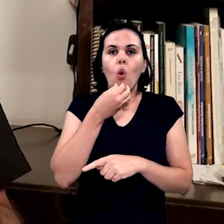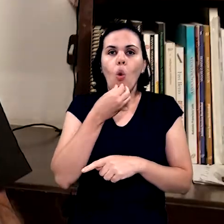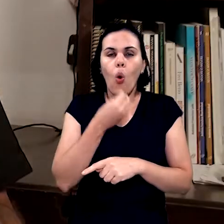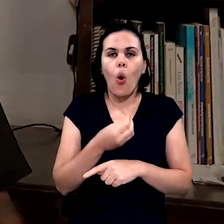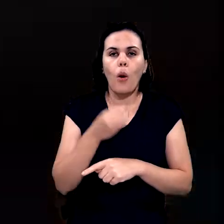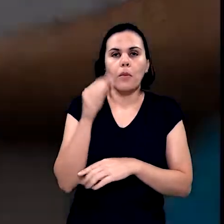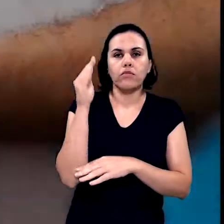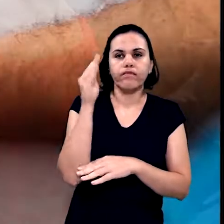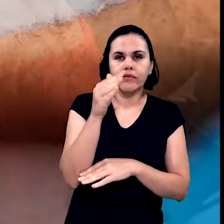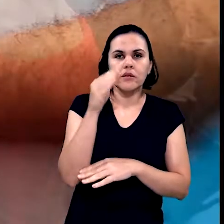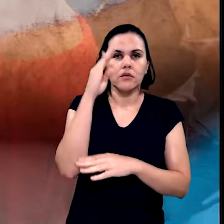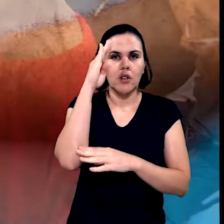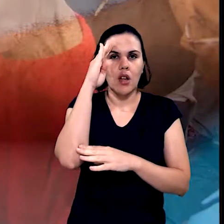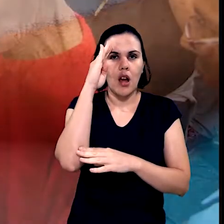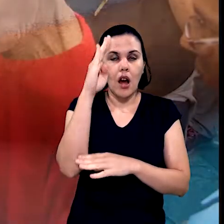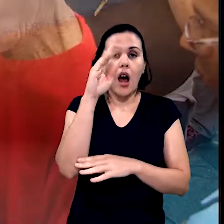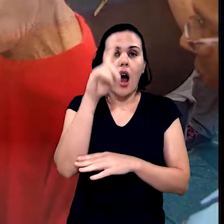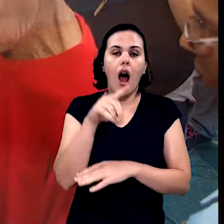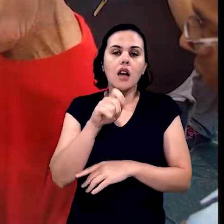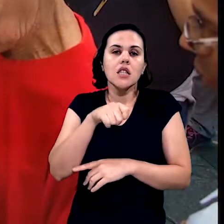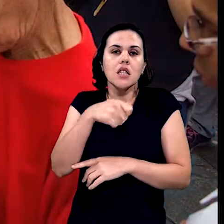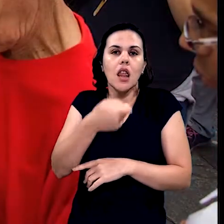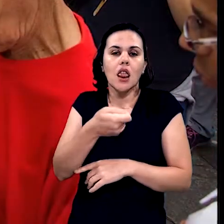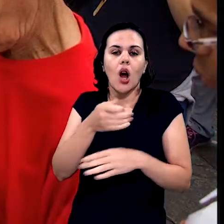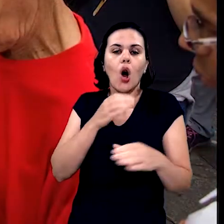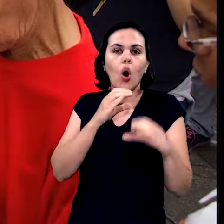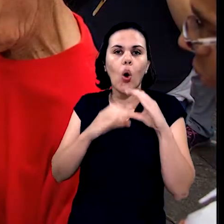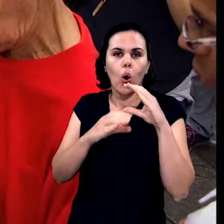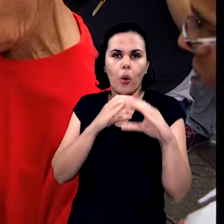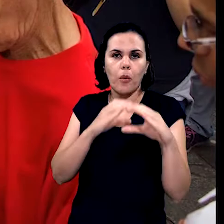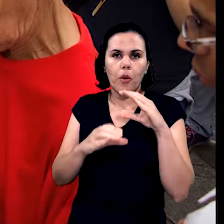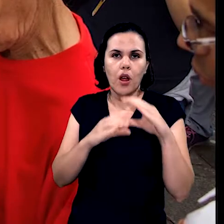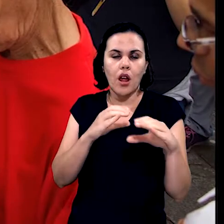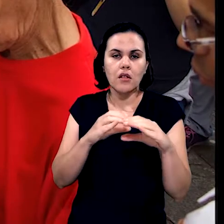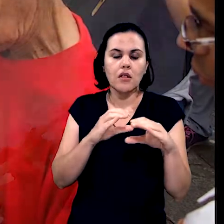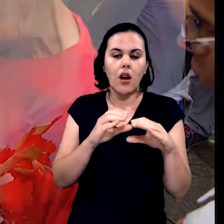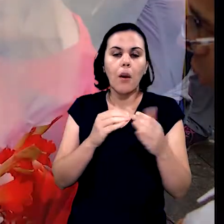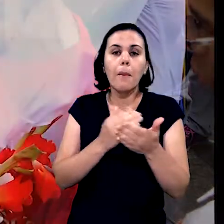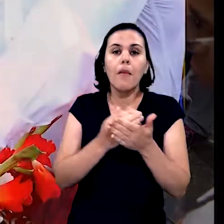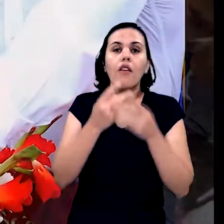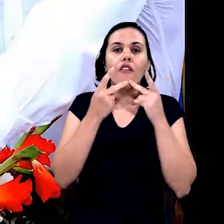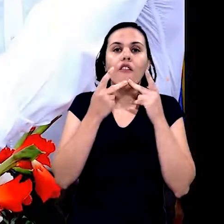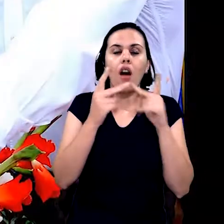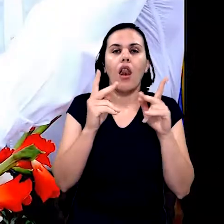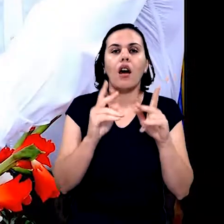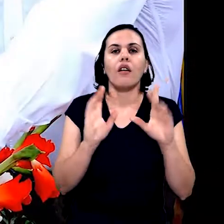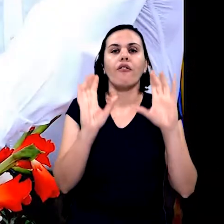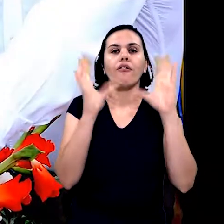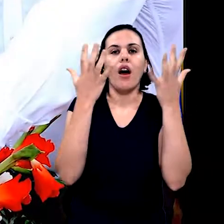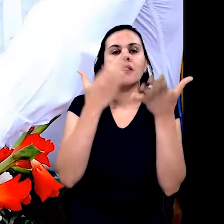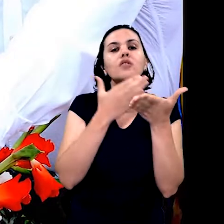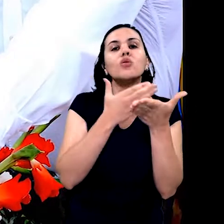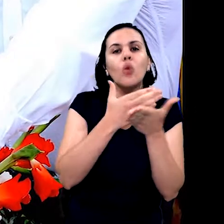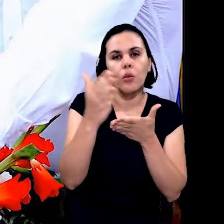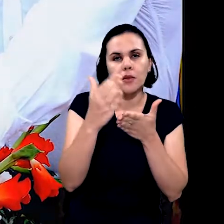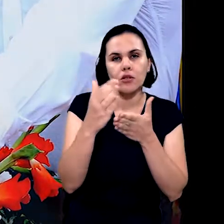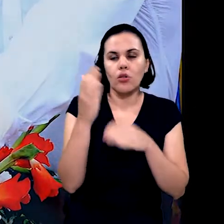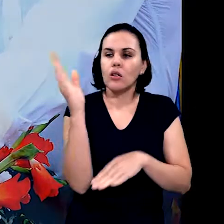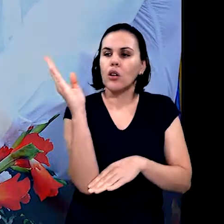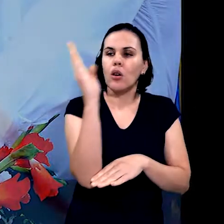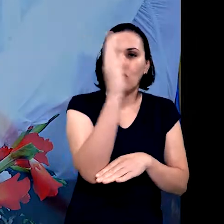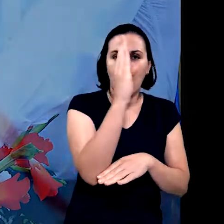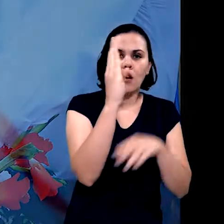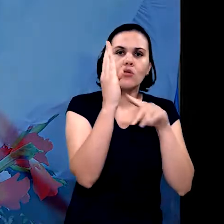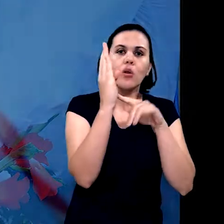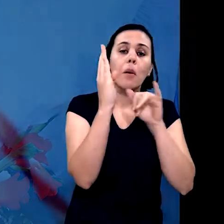mastro tem esse significado, era uma comunicação, né, naquele momento, para dizer que a festa tinha começado.